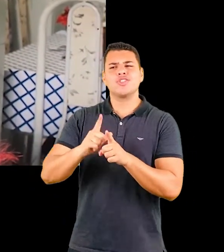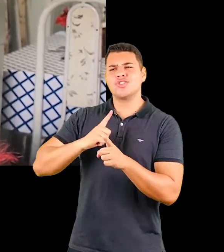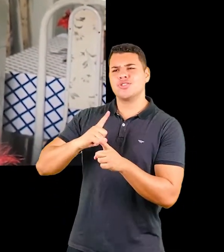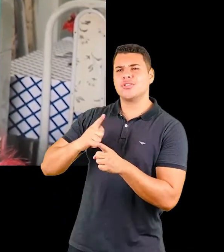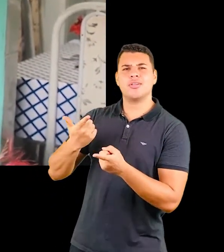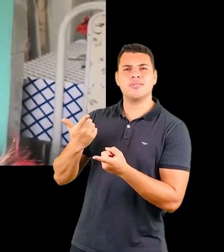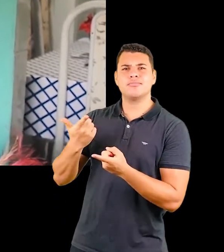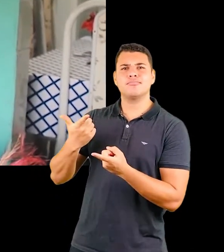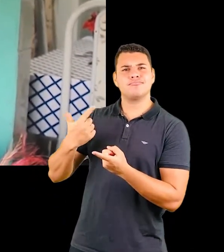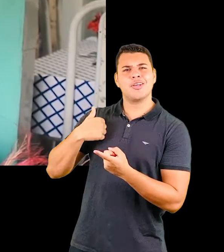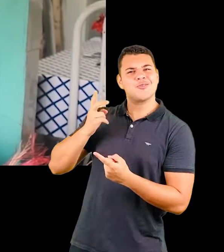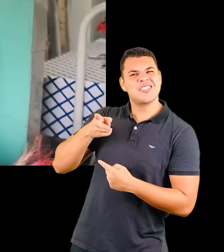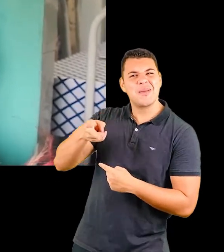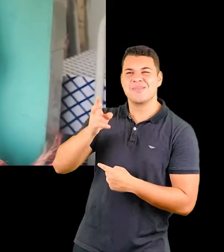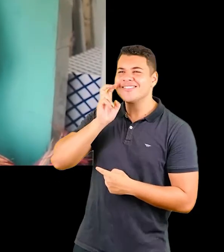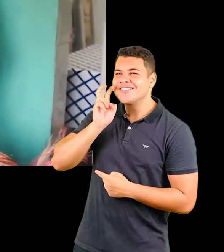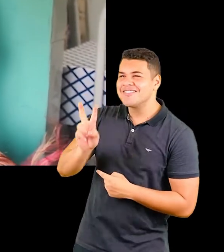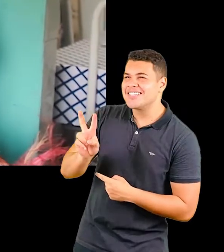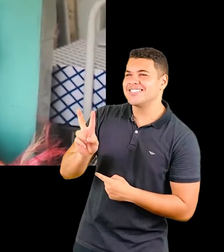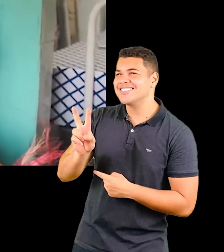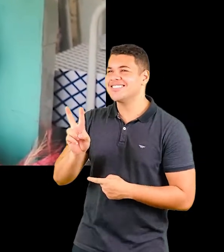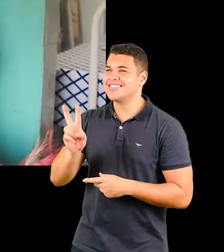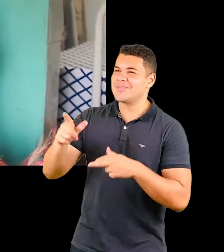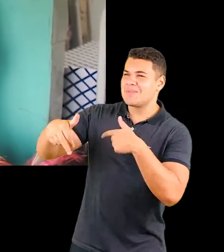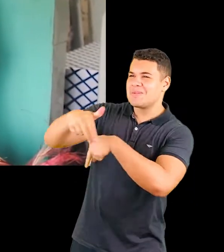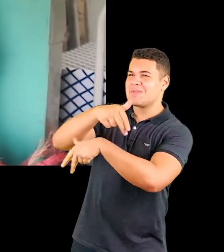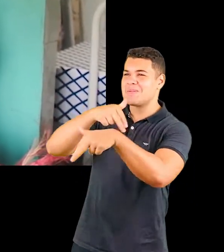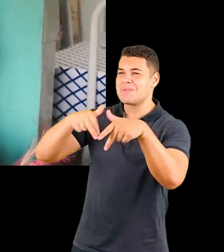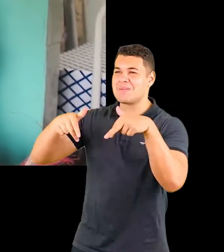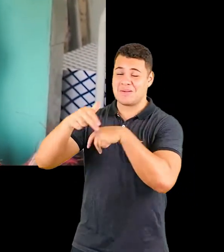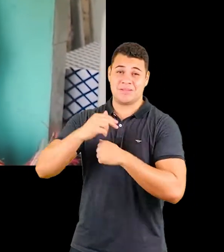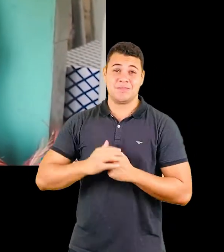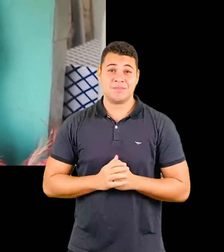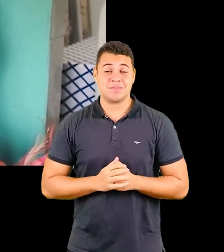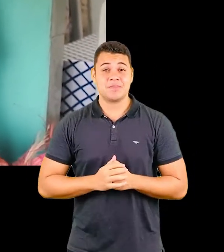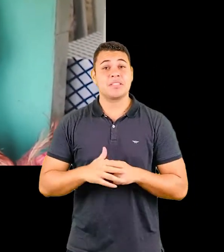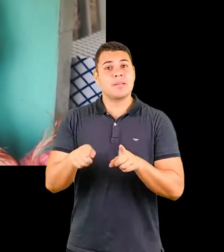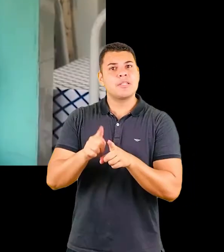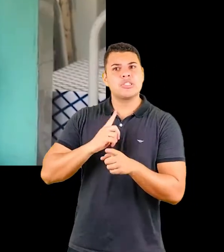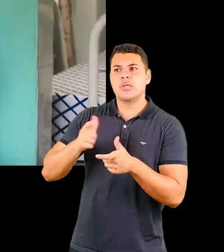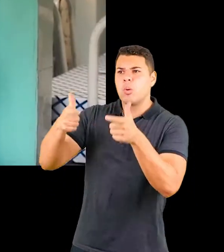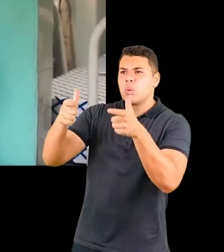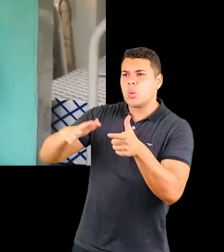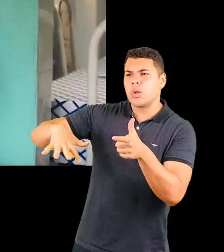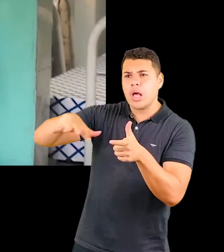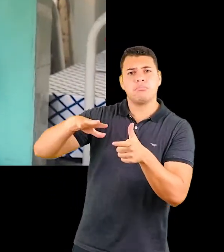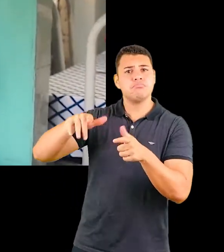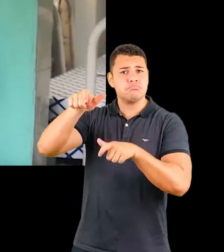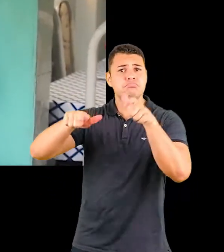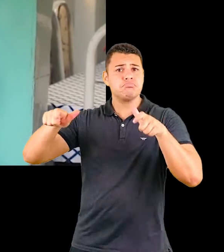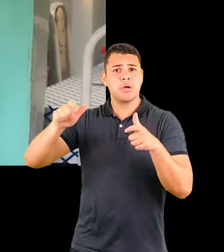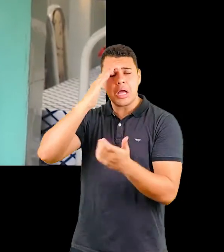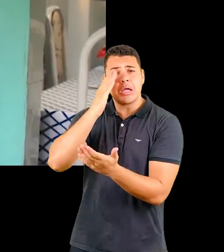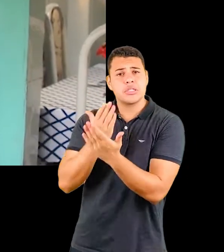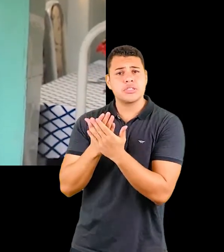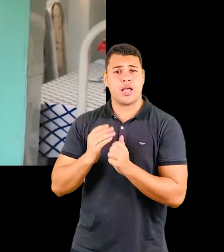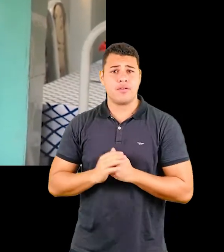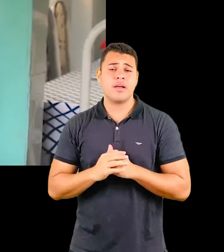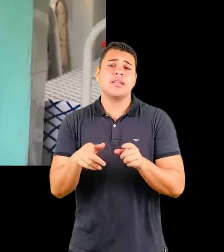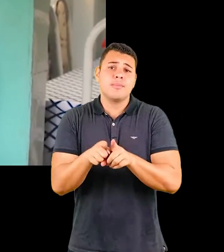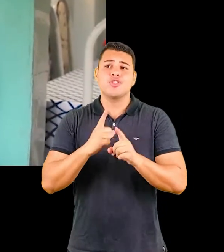essa brincadeira, que eram aqueles lá no 14, na Longeio, aí, eles tinham uma parte, assim, de índio.